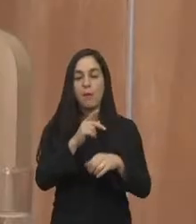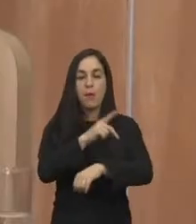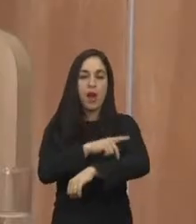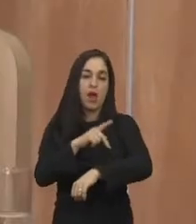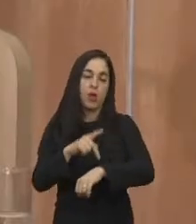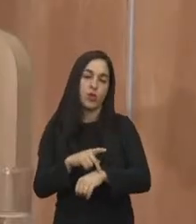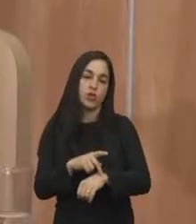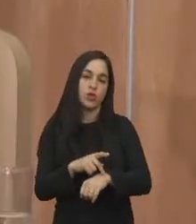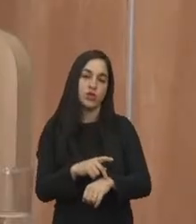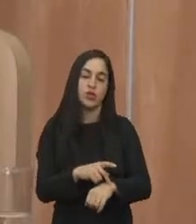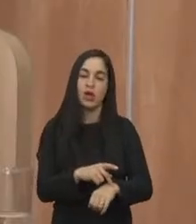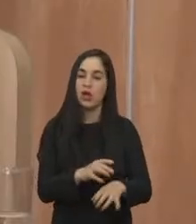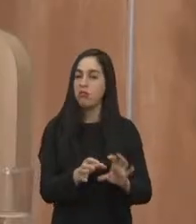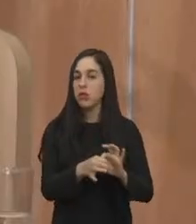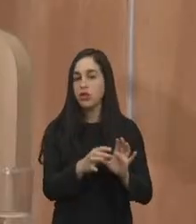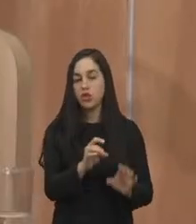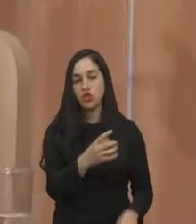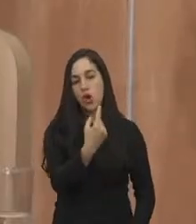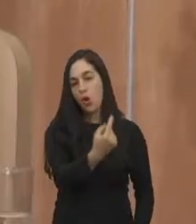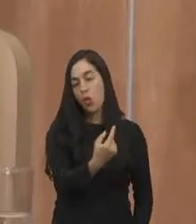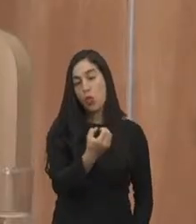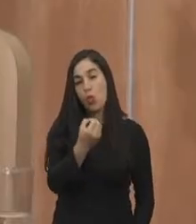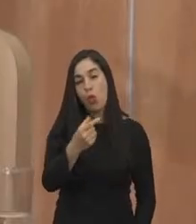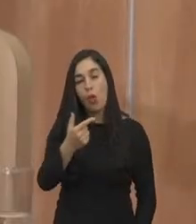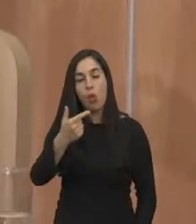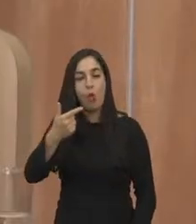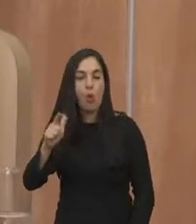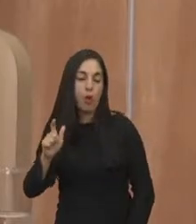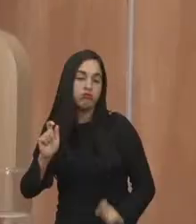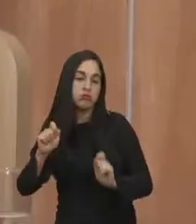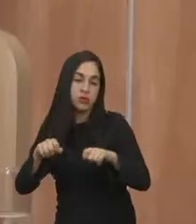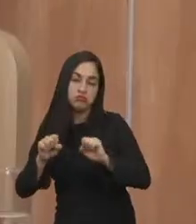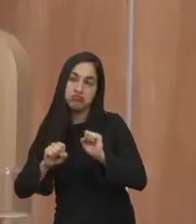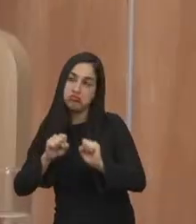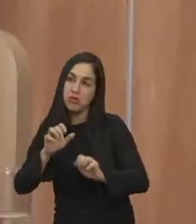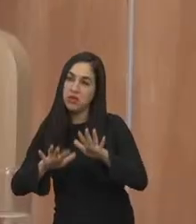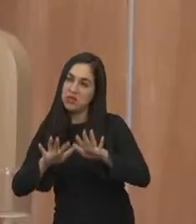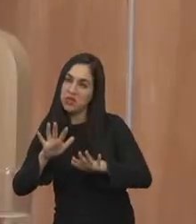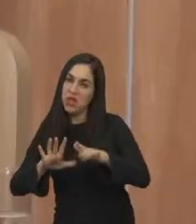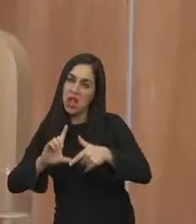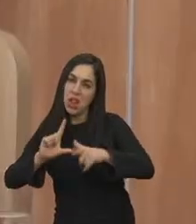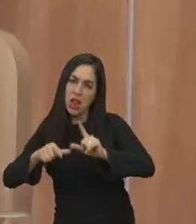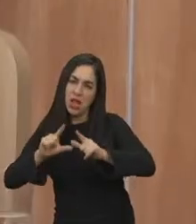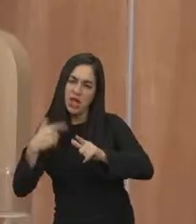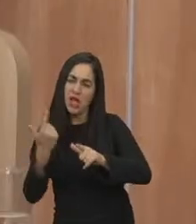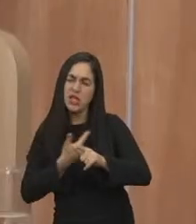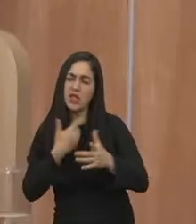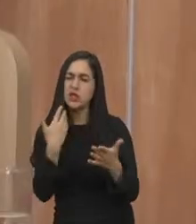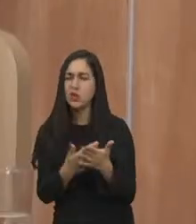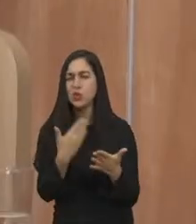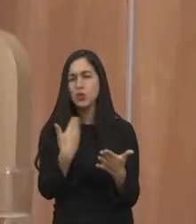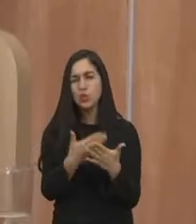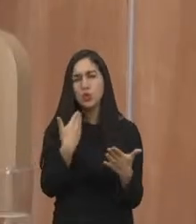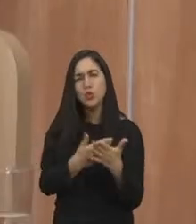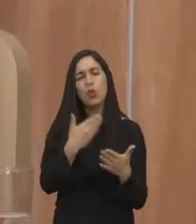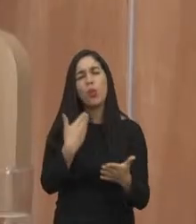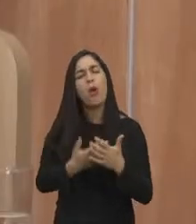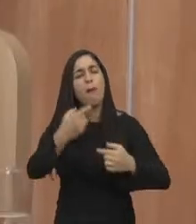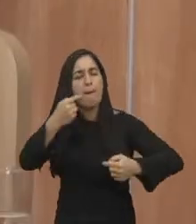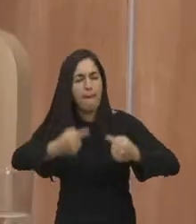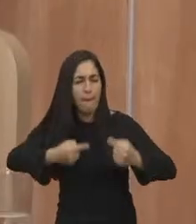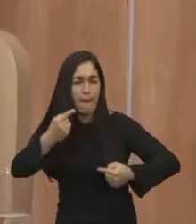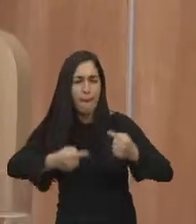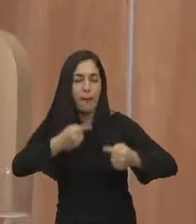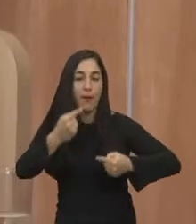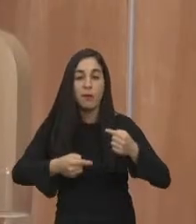uma, abrir outra possibilidade de letras. A gente fez bastante esse estudo, bastante discussão.